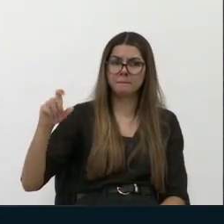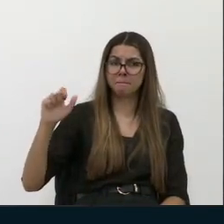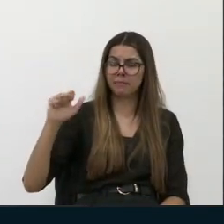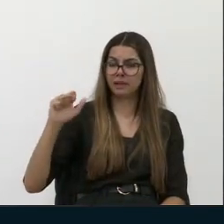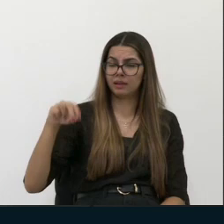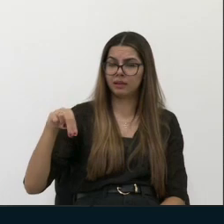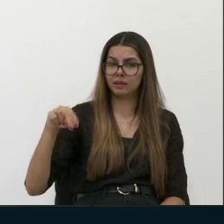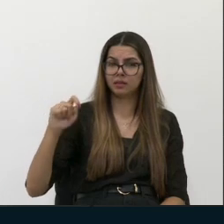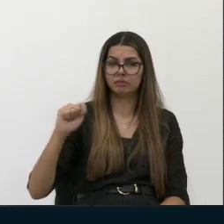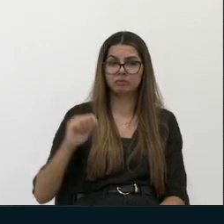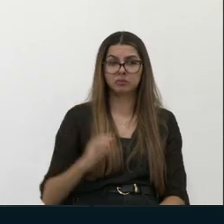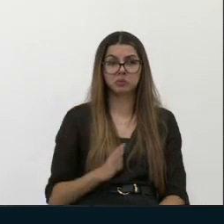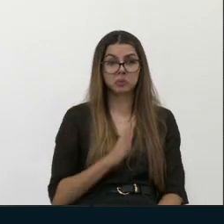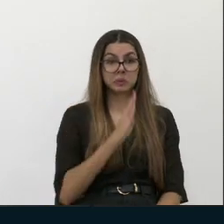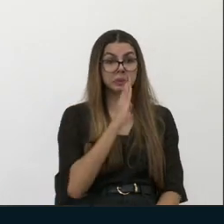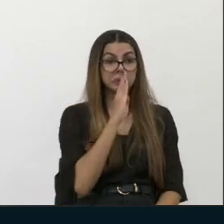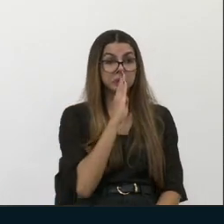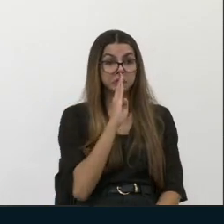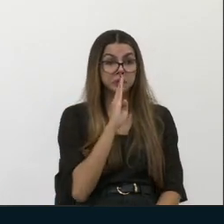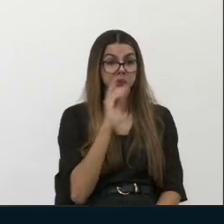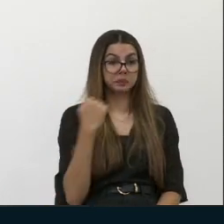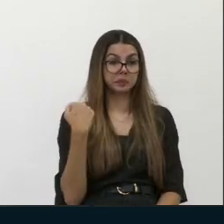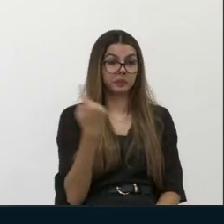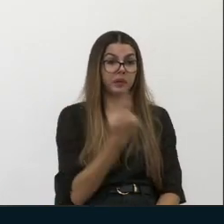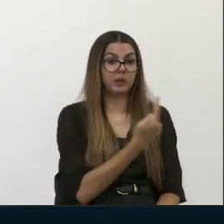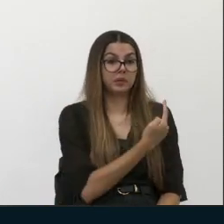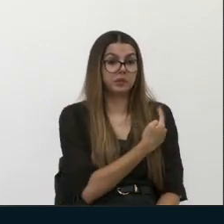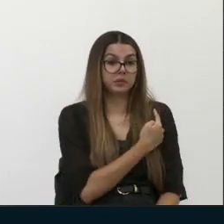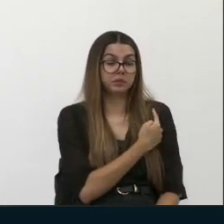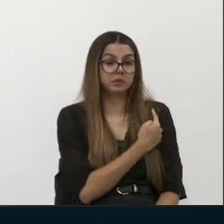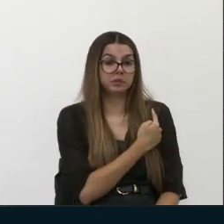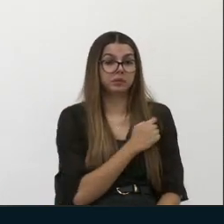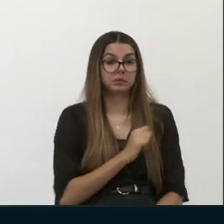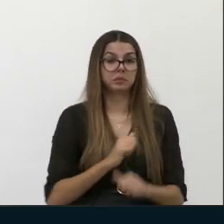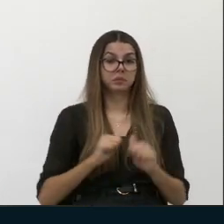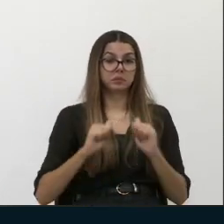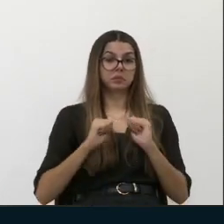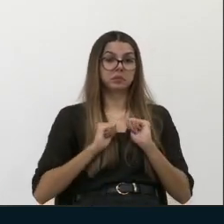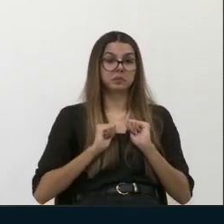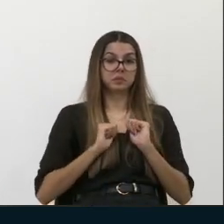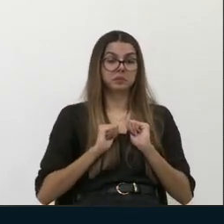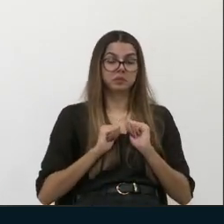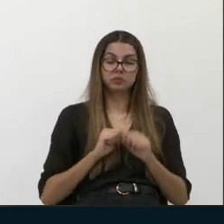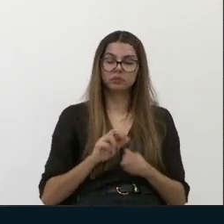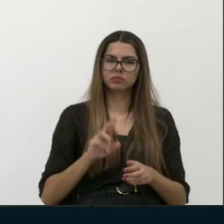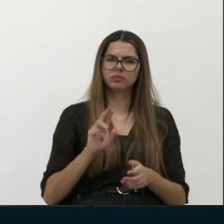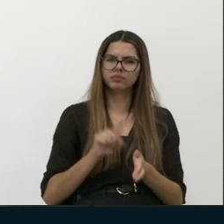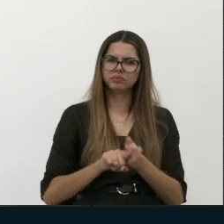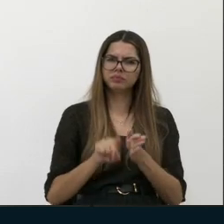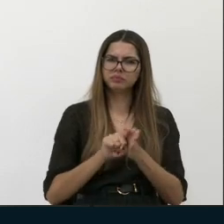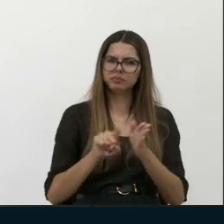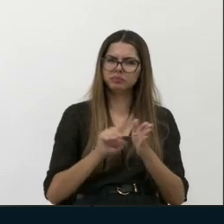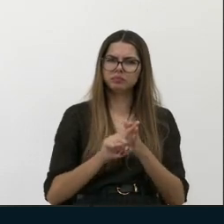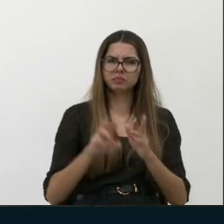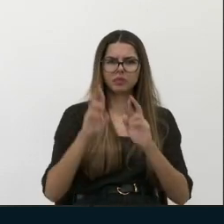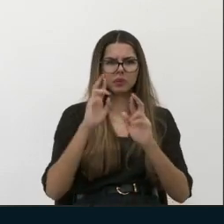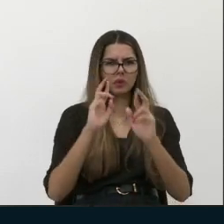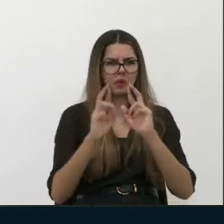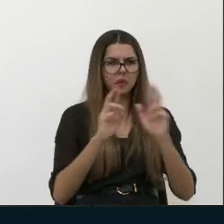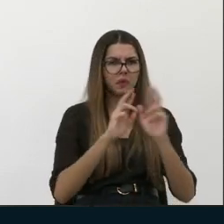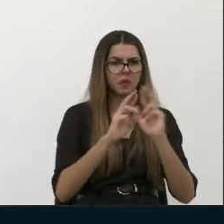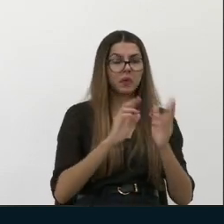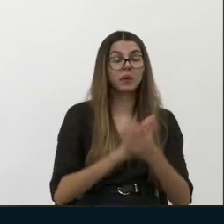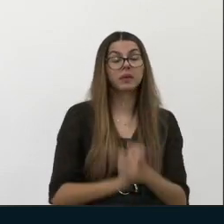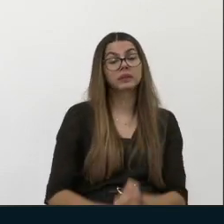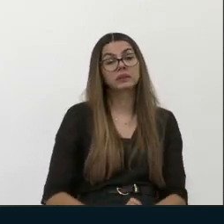aí todo mundo fica calado e não dá a impressão que a gente não vai fazer nada, a gente não vai investigar, não vai saber o que realmente